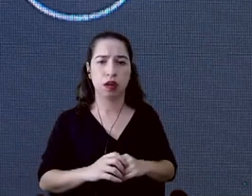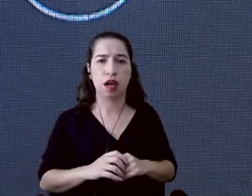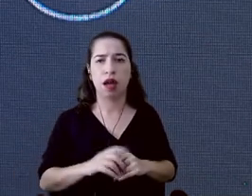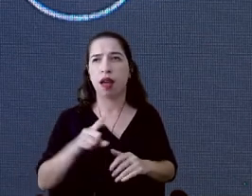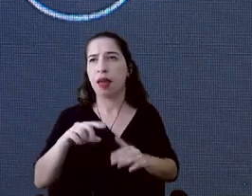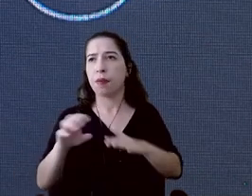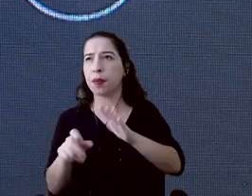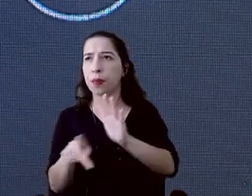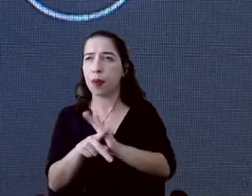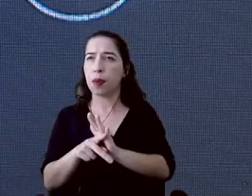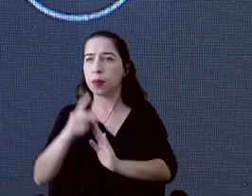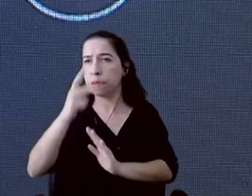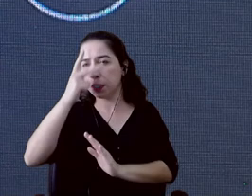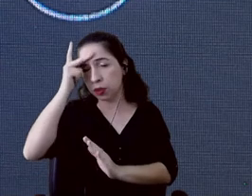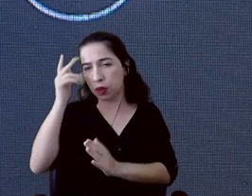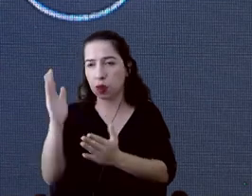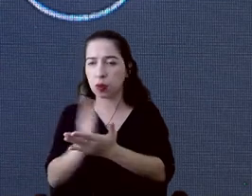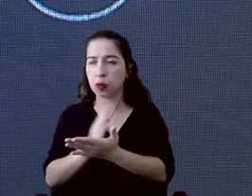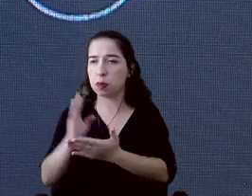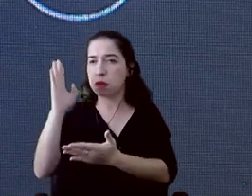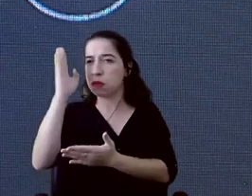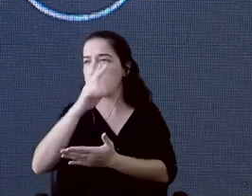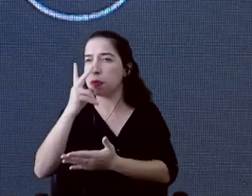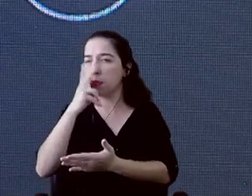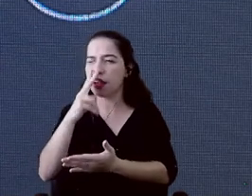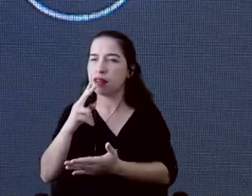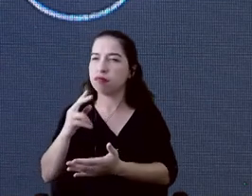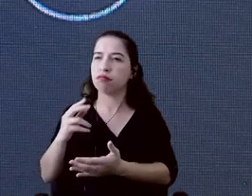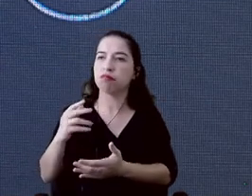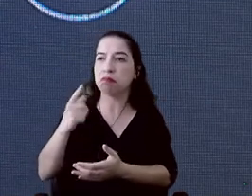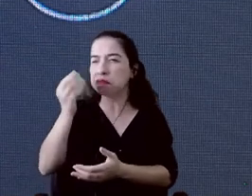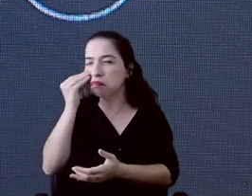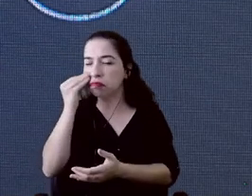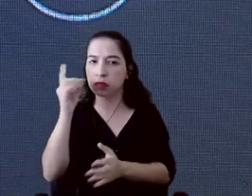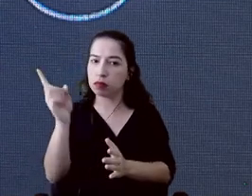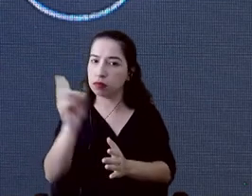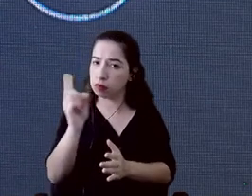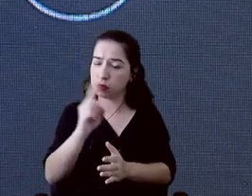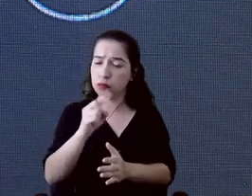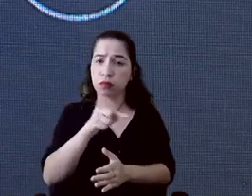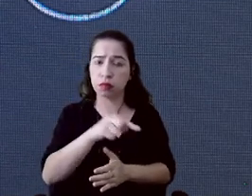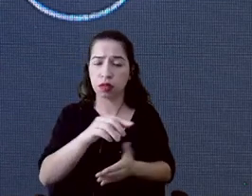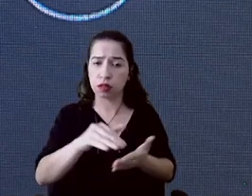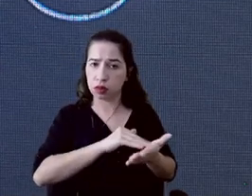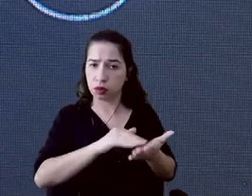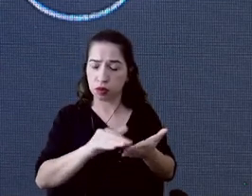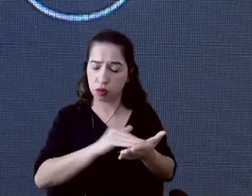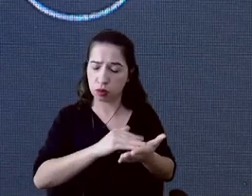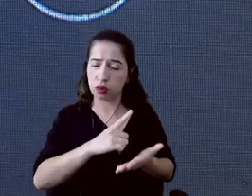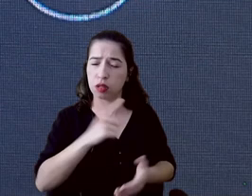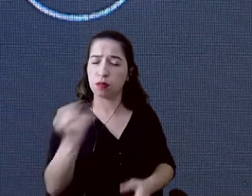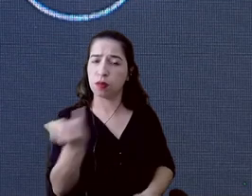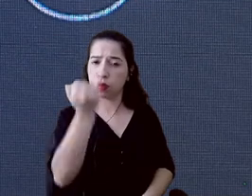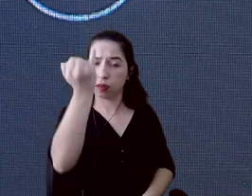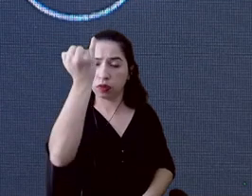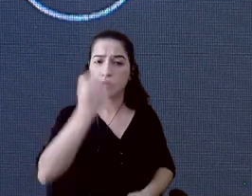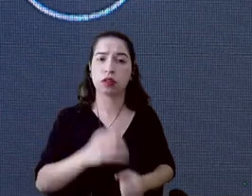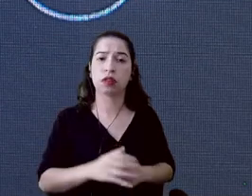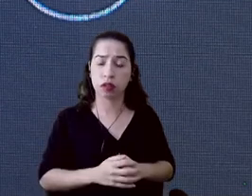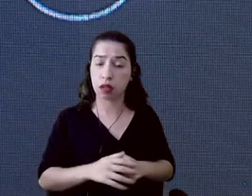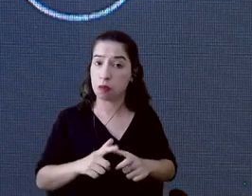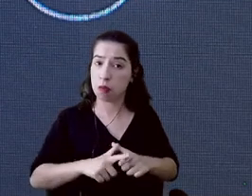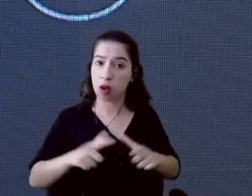aí que estão se aventurando não tem Mega escritório no México super importante na operação das maiores de e-commers que tem